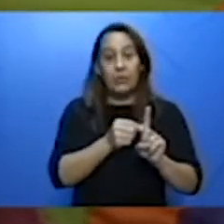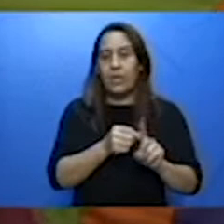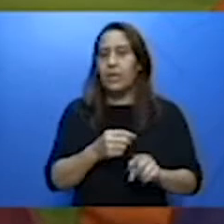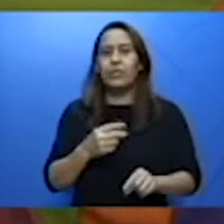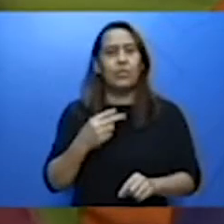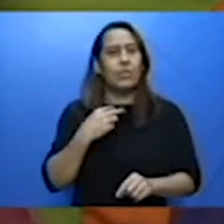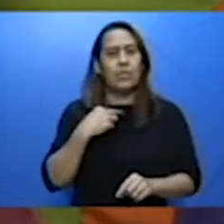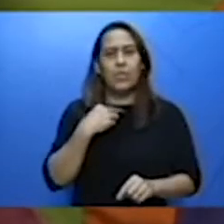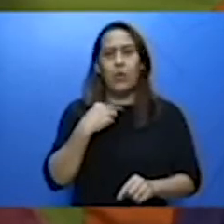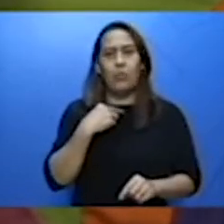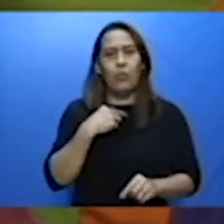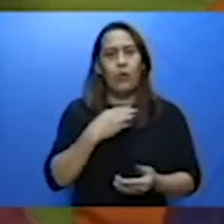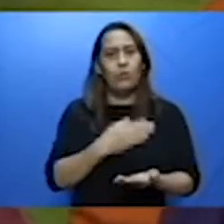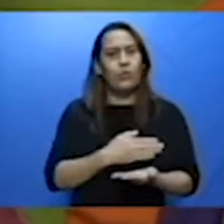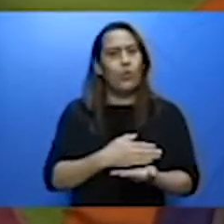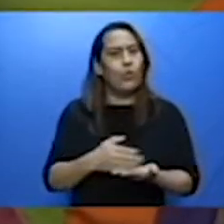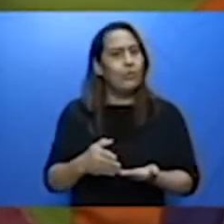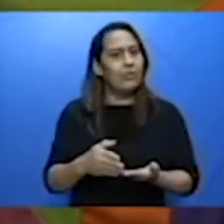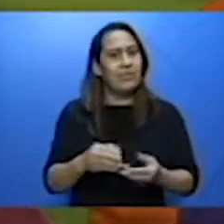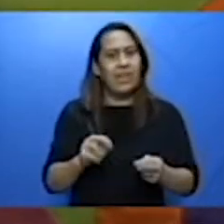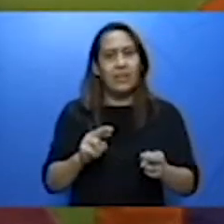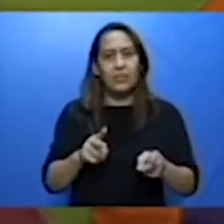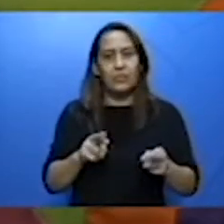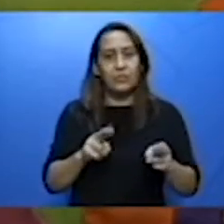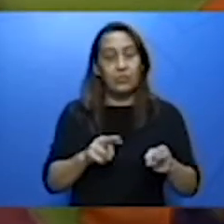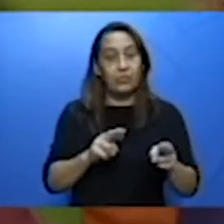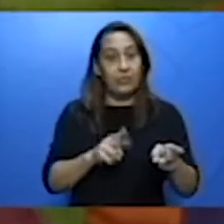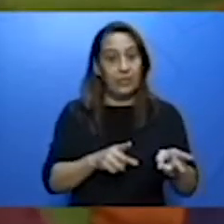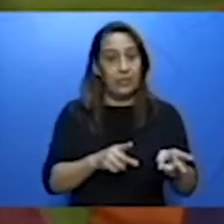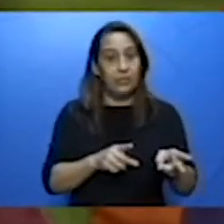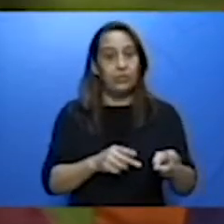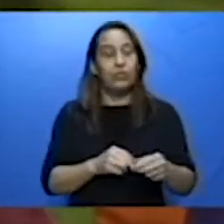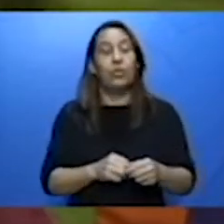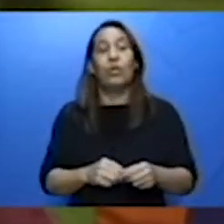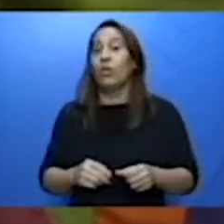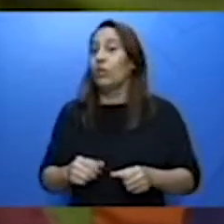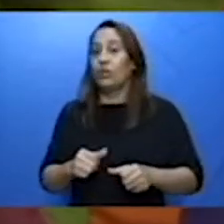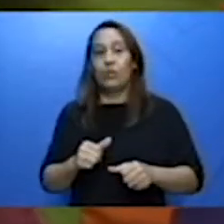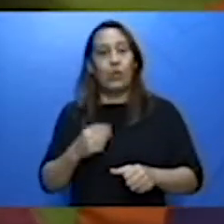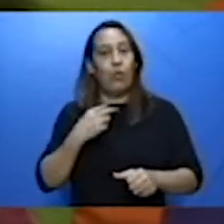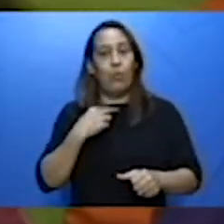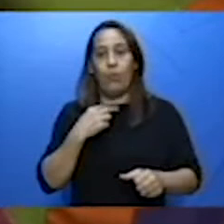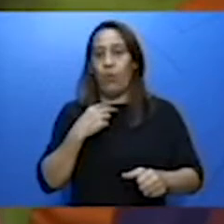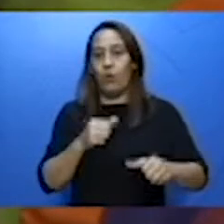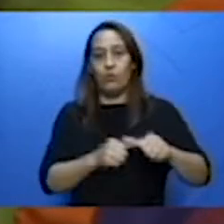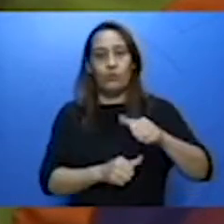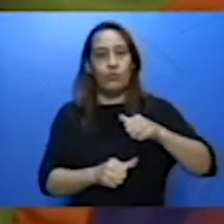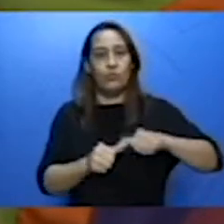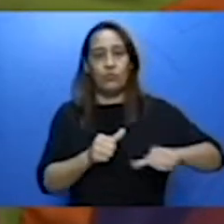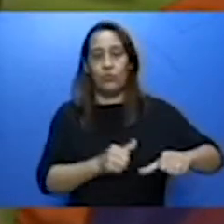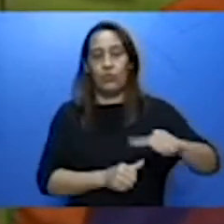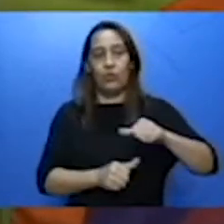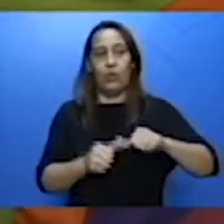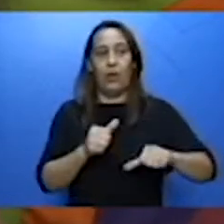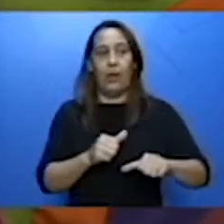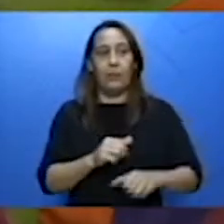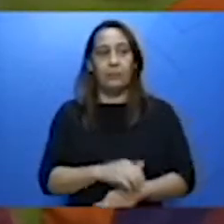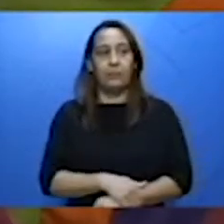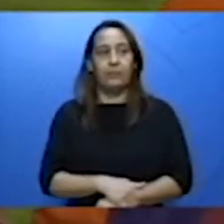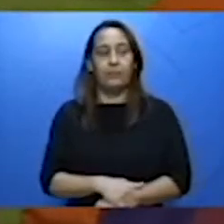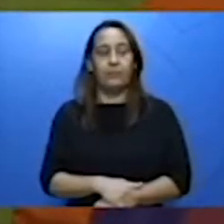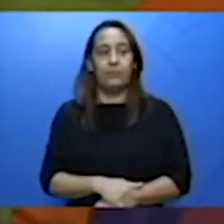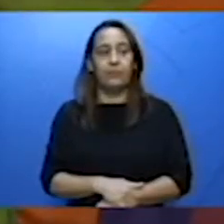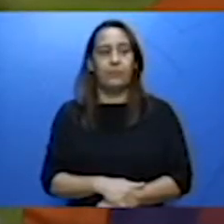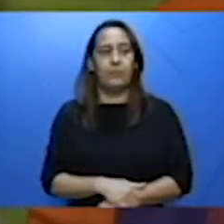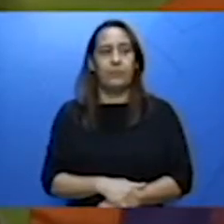importância, mas pode me causar um grande erro se eu trocar. Se eu falar assim: ah, não, tanto faz,